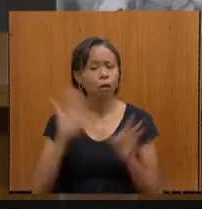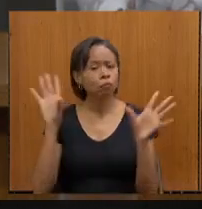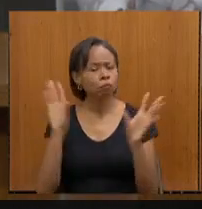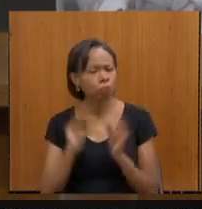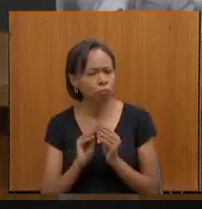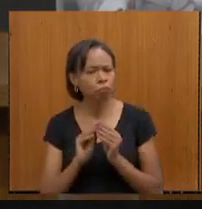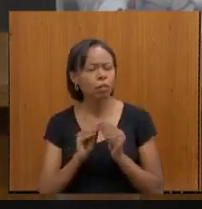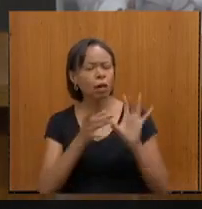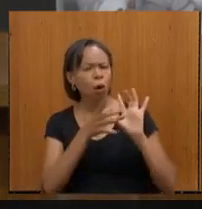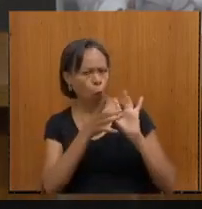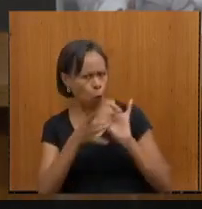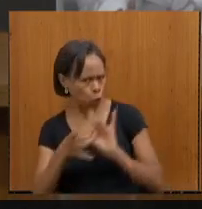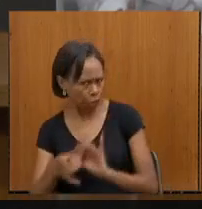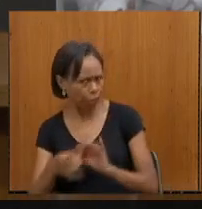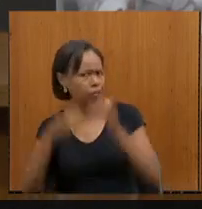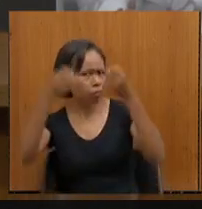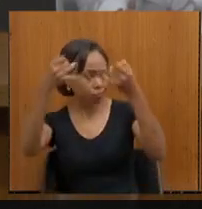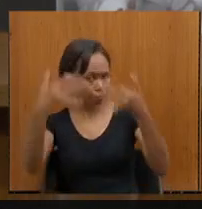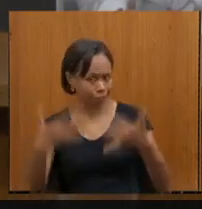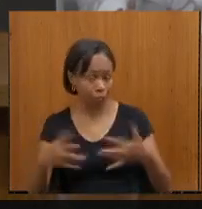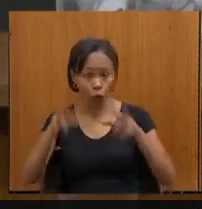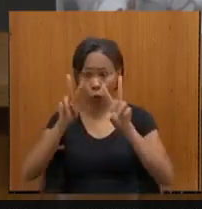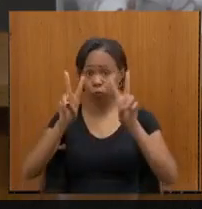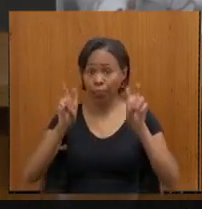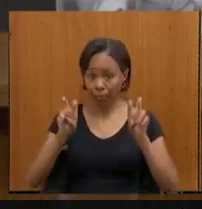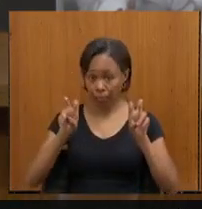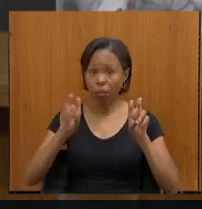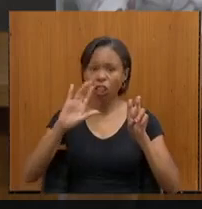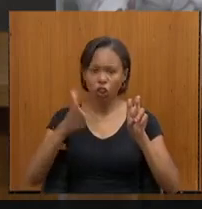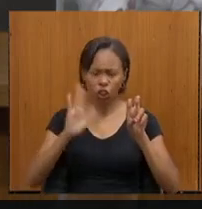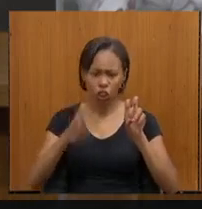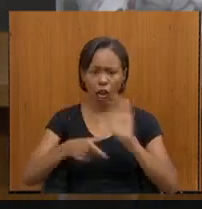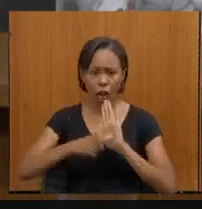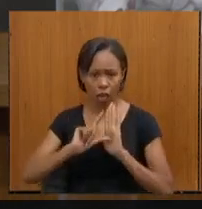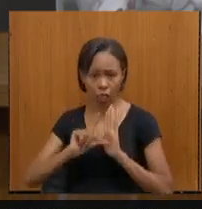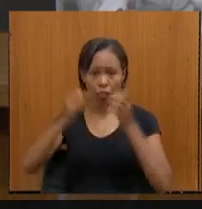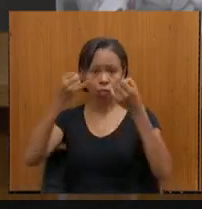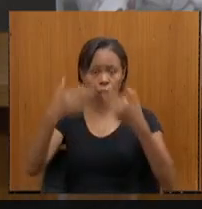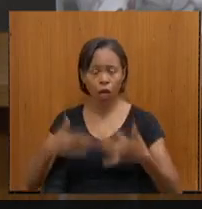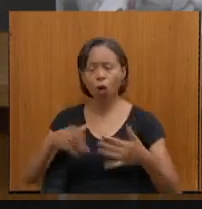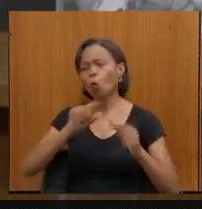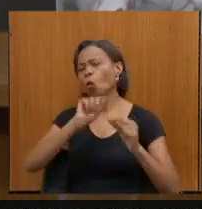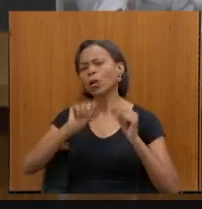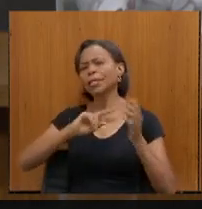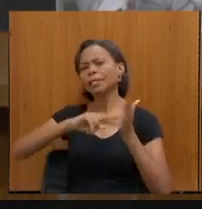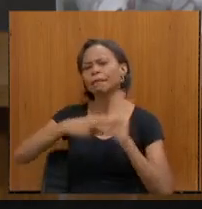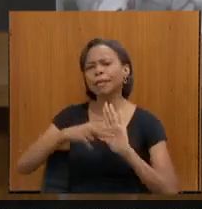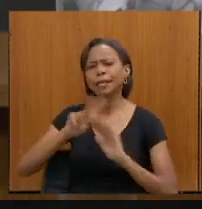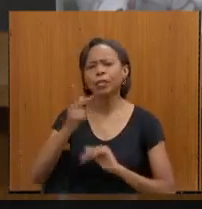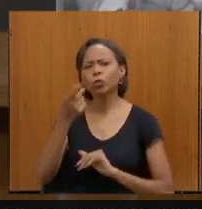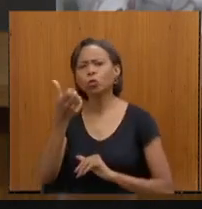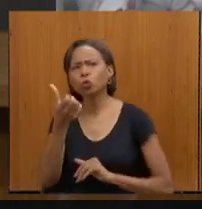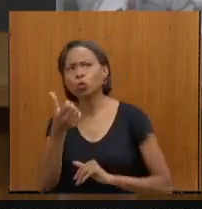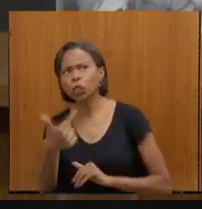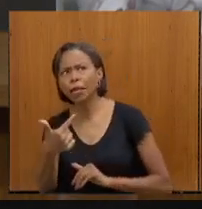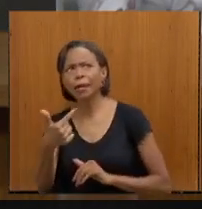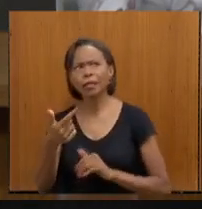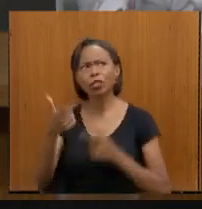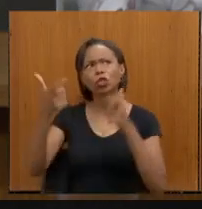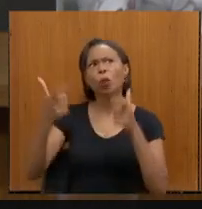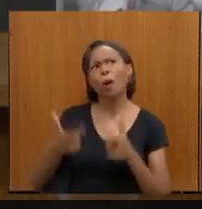contextualizando um pouco esse tema que já foi falado o que é hidrogênio de onde vem o